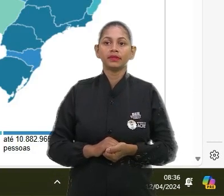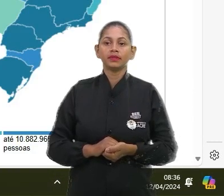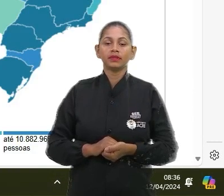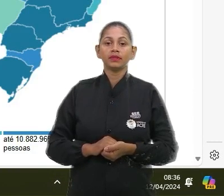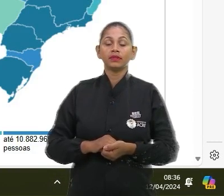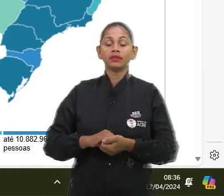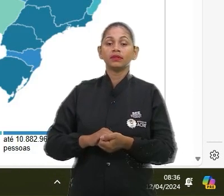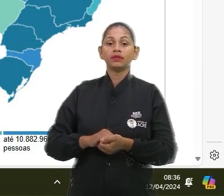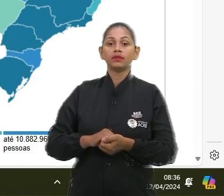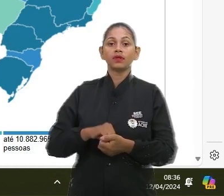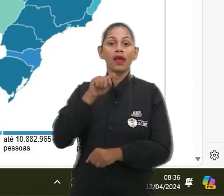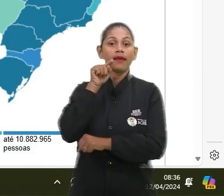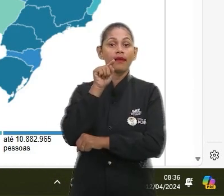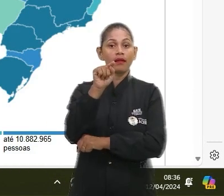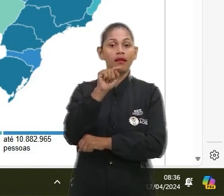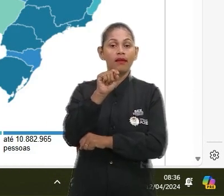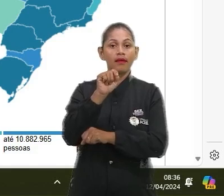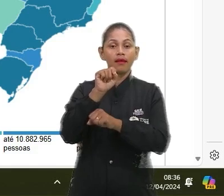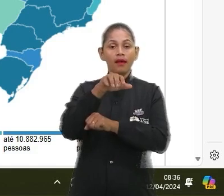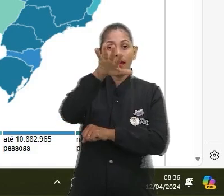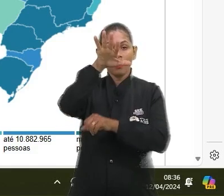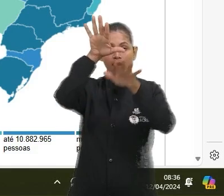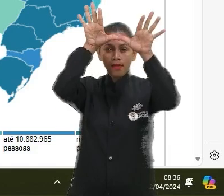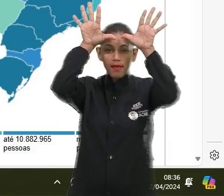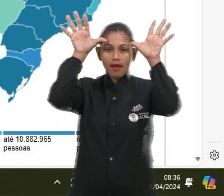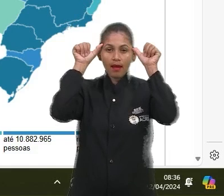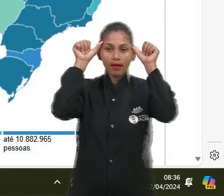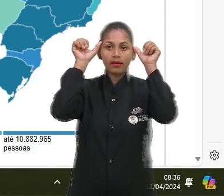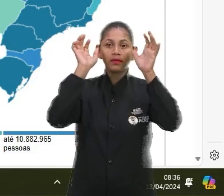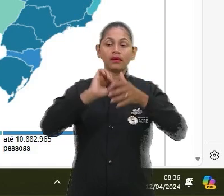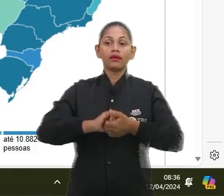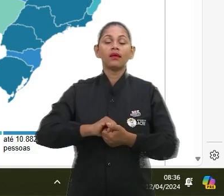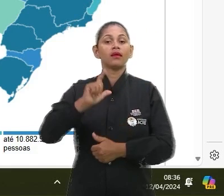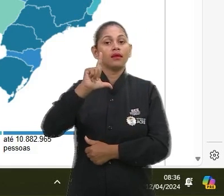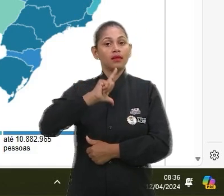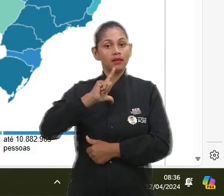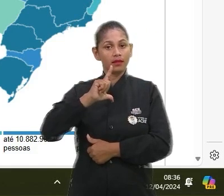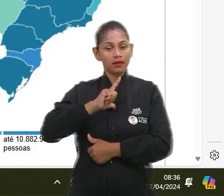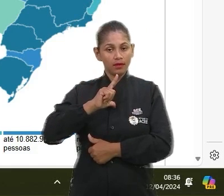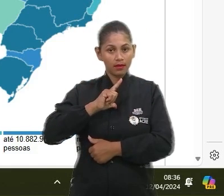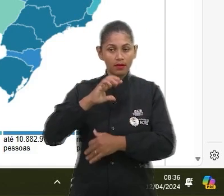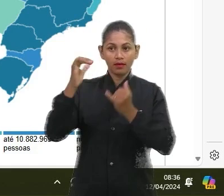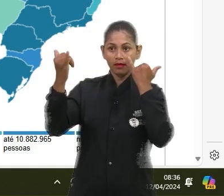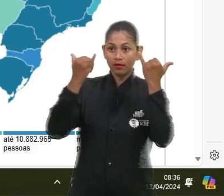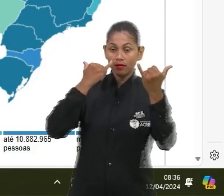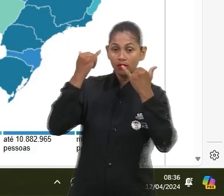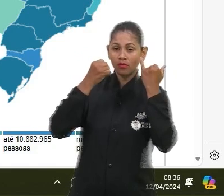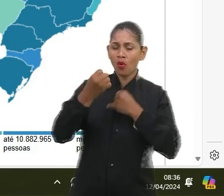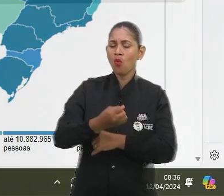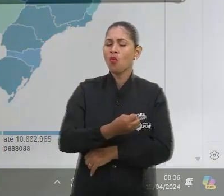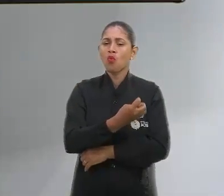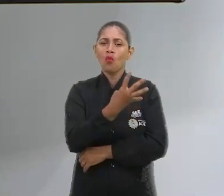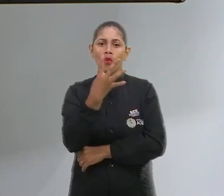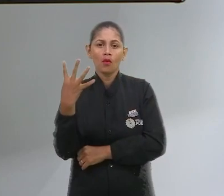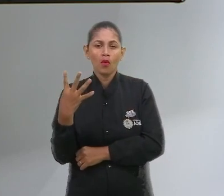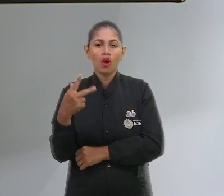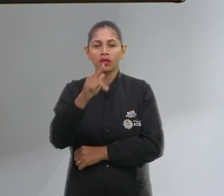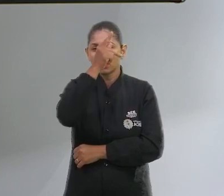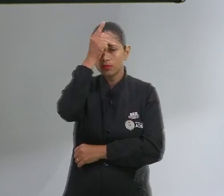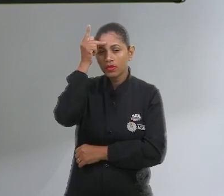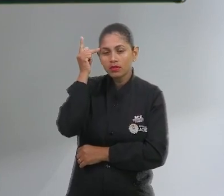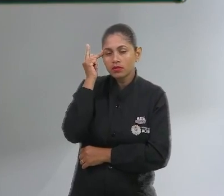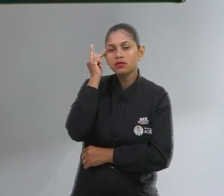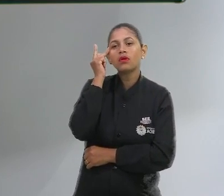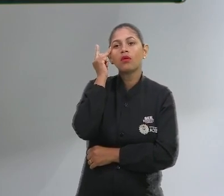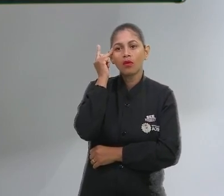ó, cliquei em Acre, e aí nós temos aí a informação a respeito do quantitativo de pessoas,